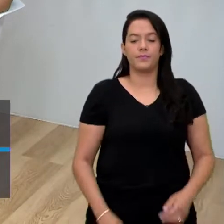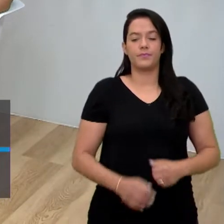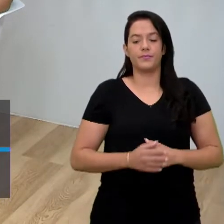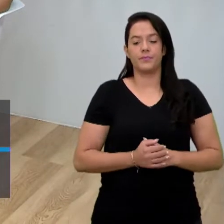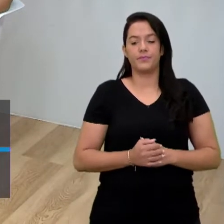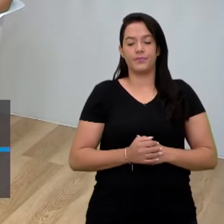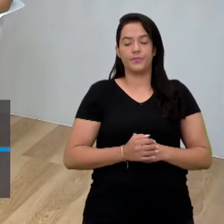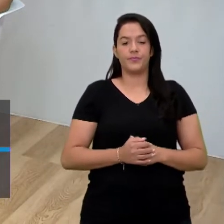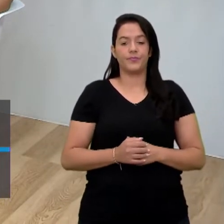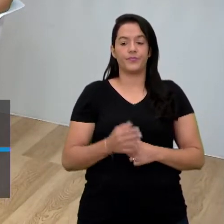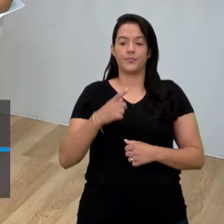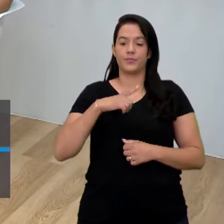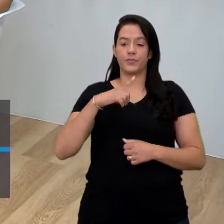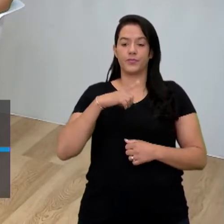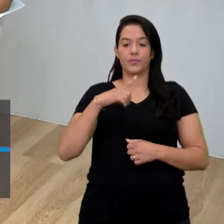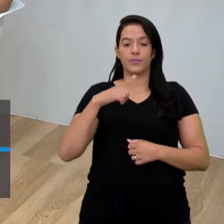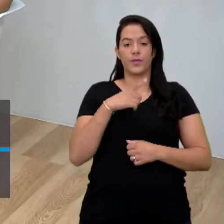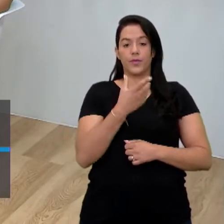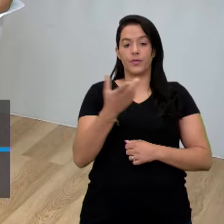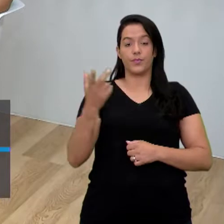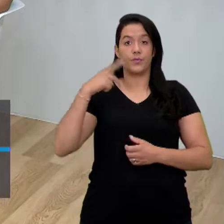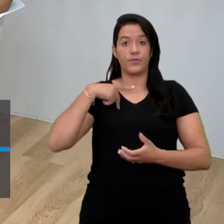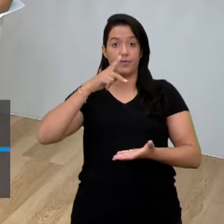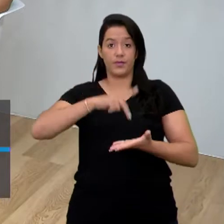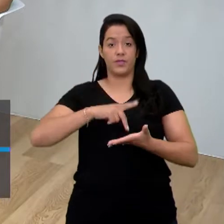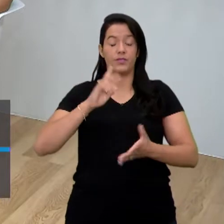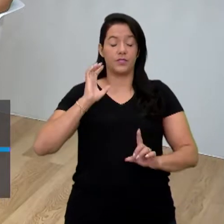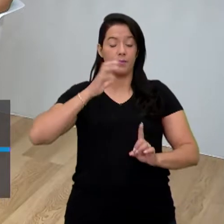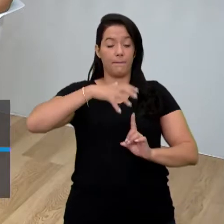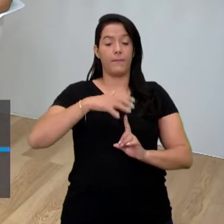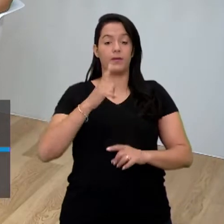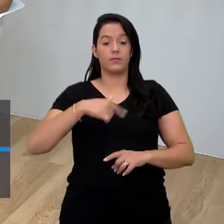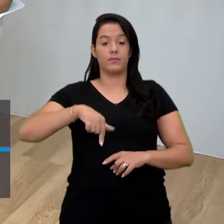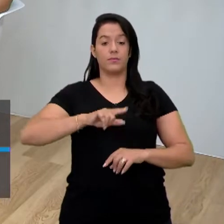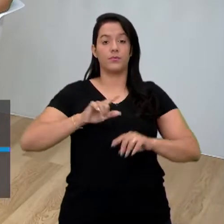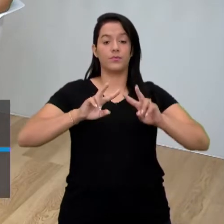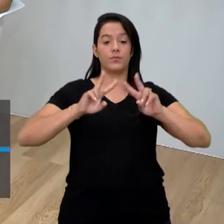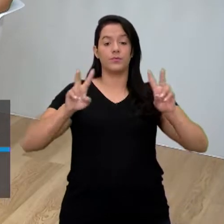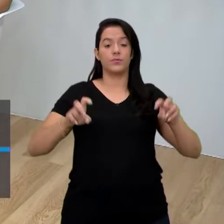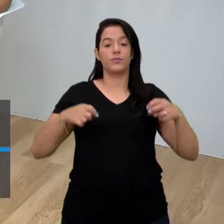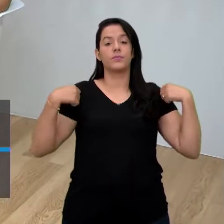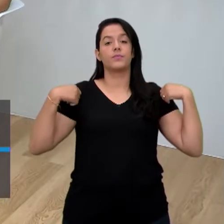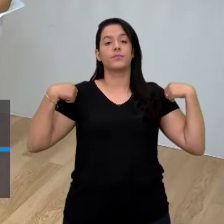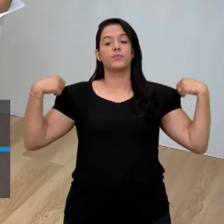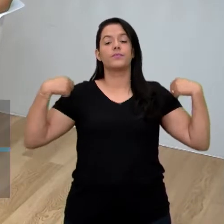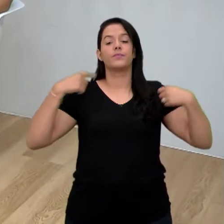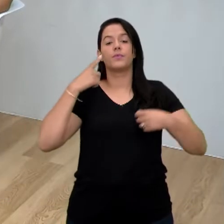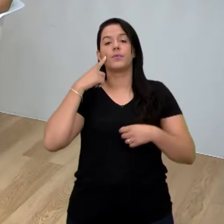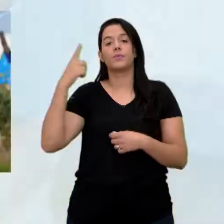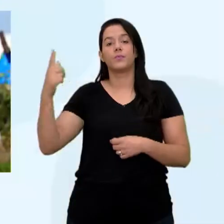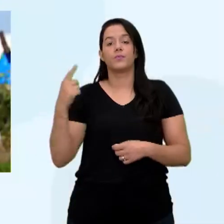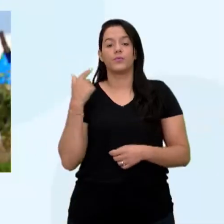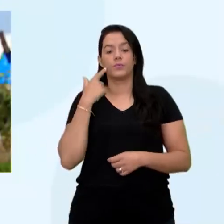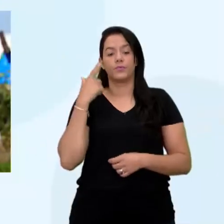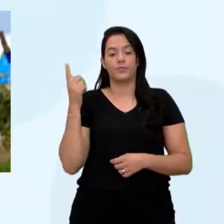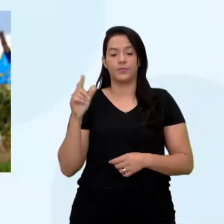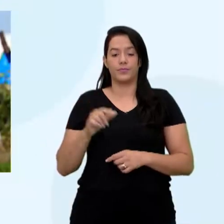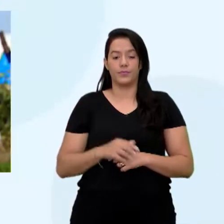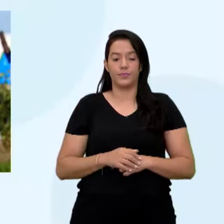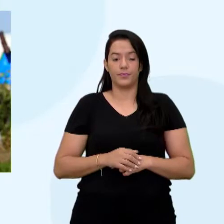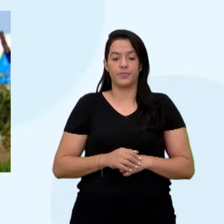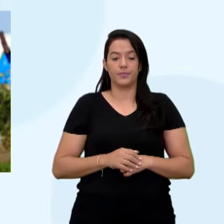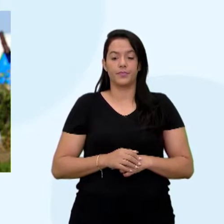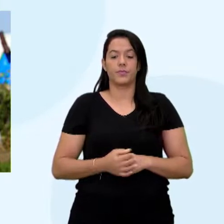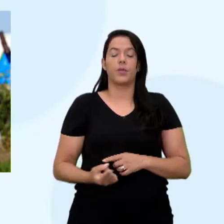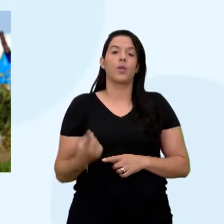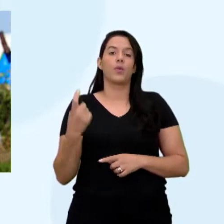aí que impacta diretamente esse assunto. Mas para falar um pouquinho mais deles, vamos voltar para o LEDs. Olha lá. A